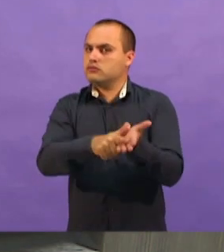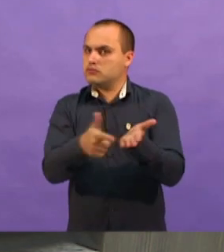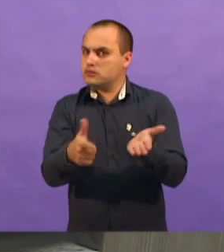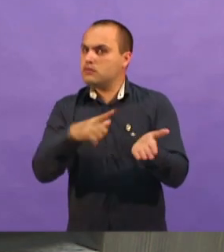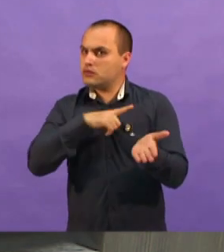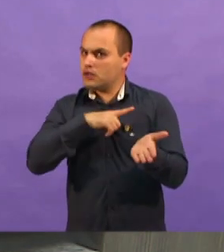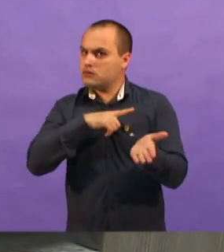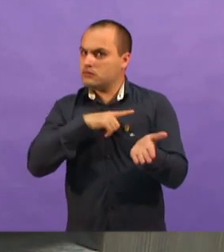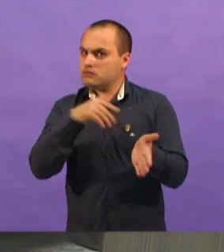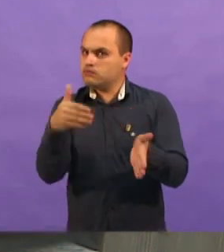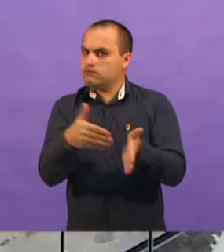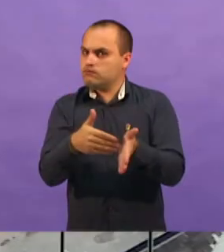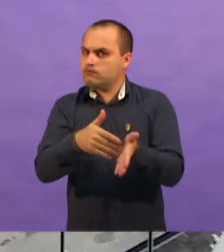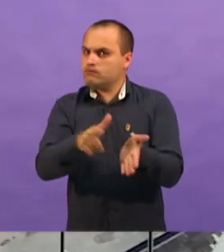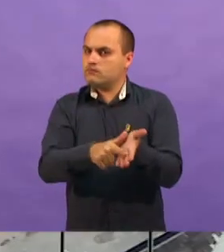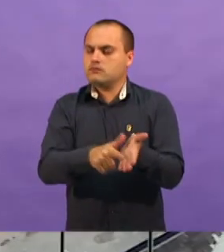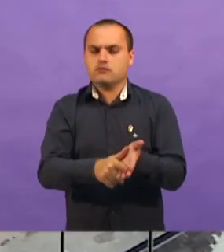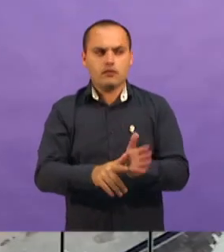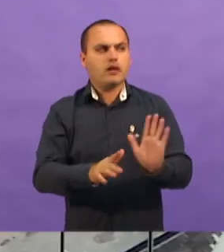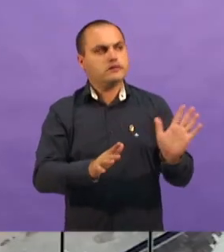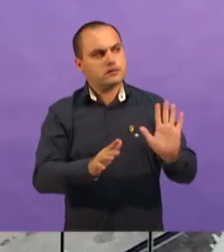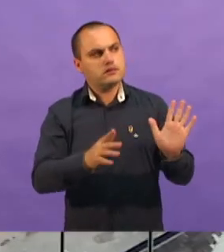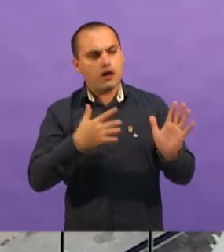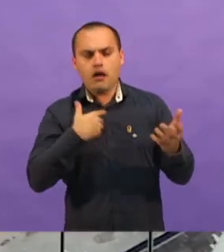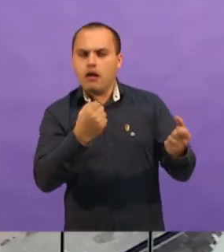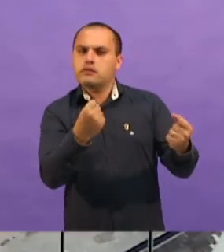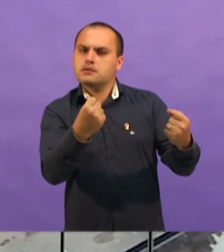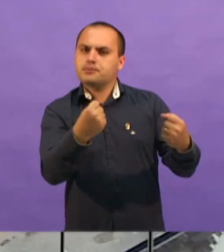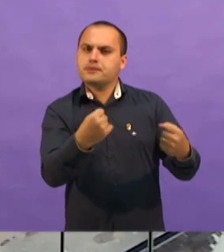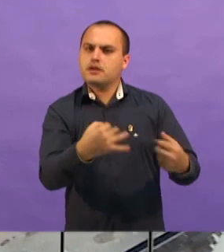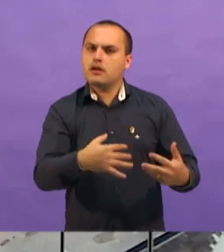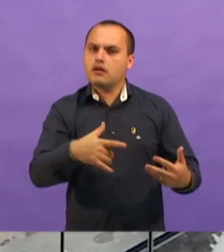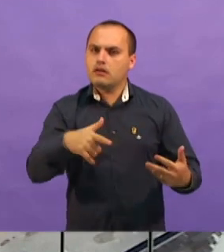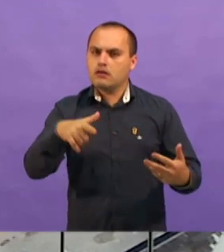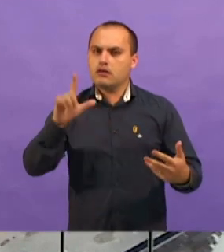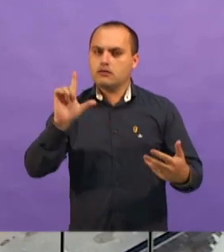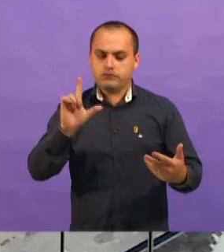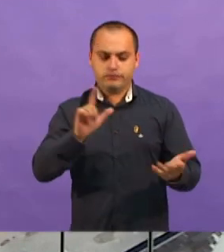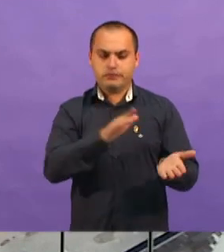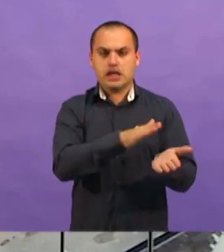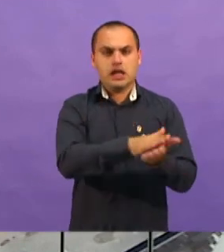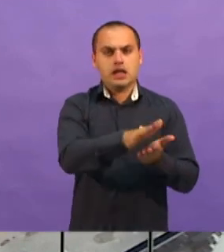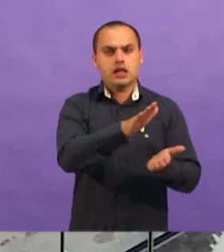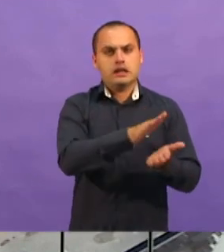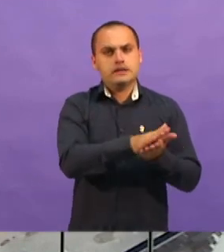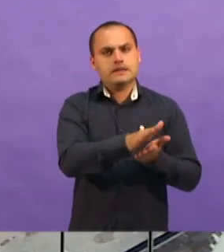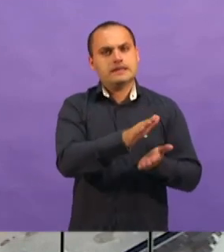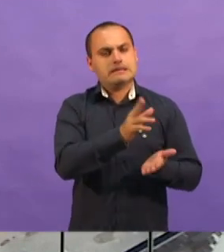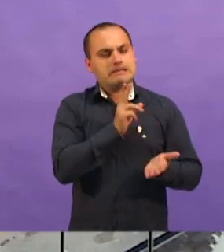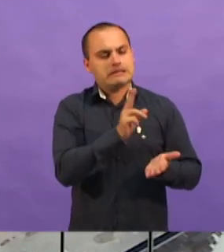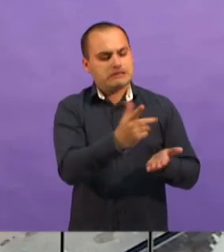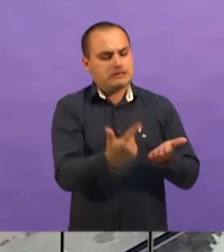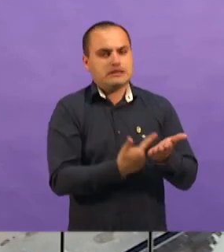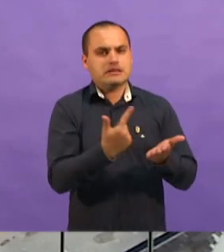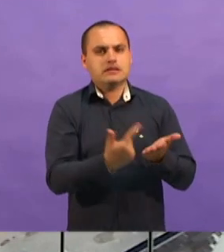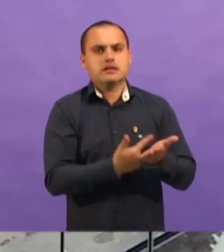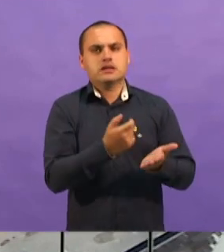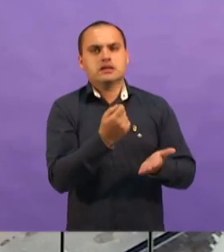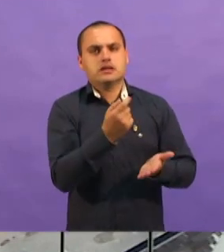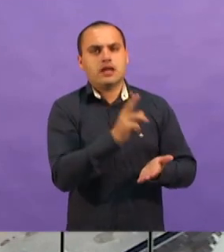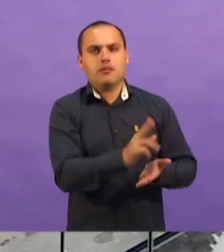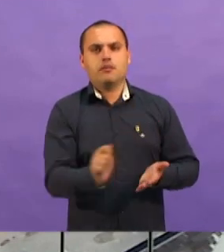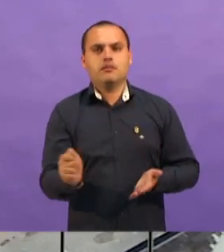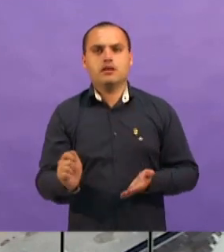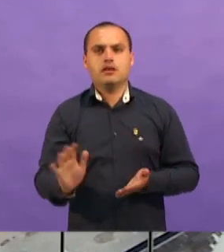páginas. É como eu estava te falando antes, que o livro sempre foi caro. Então, eu tenho 160 páginas